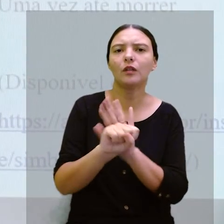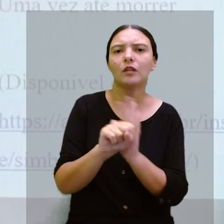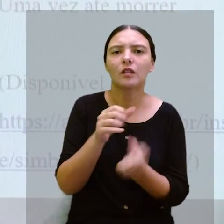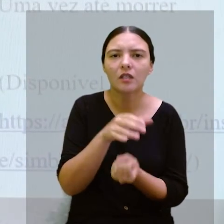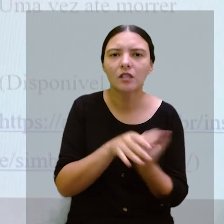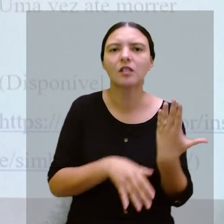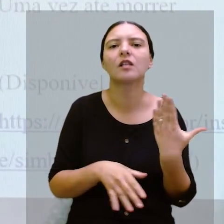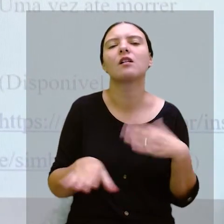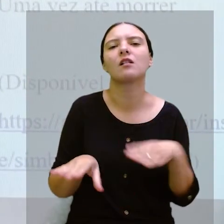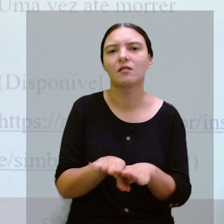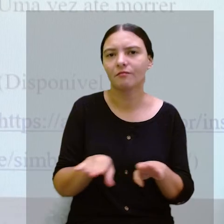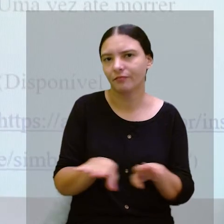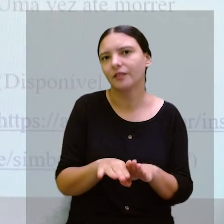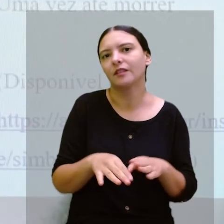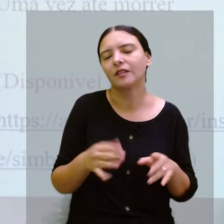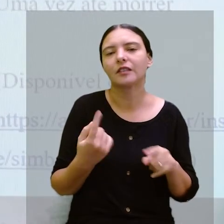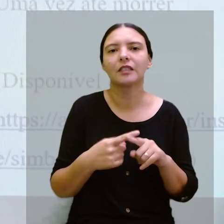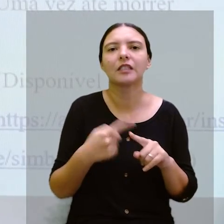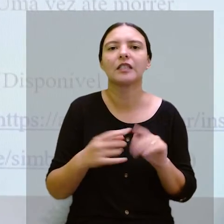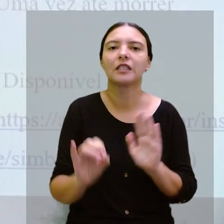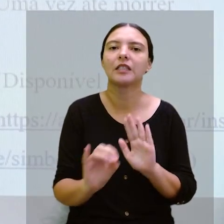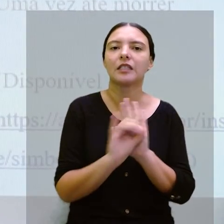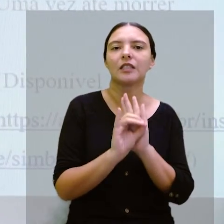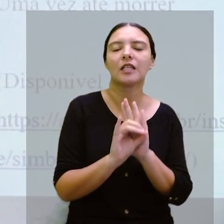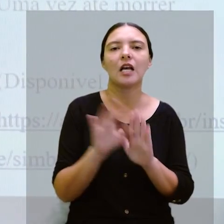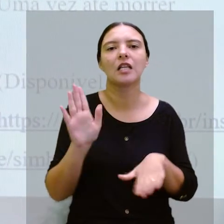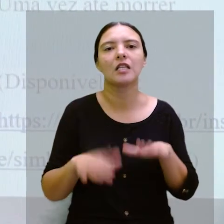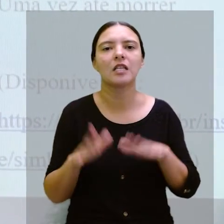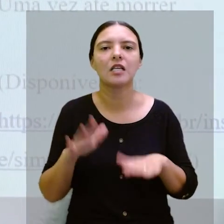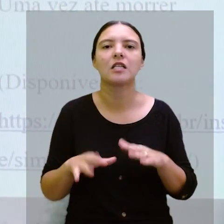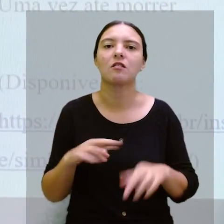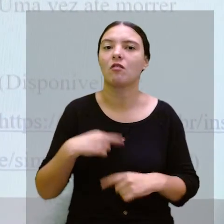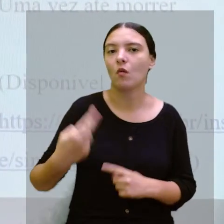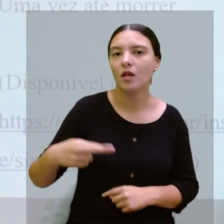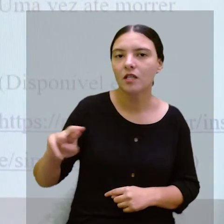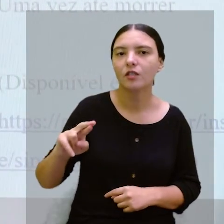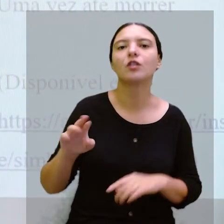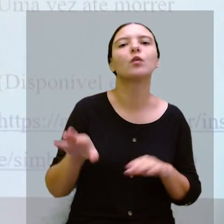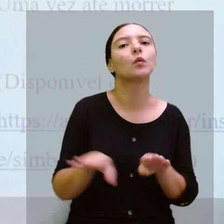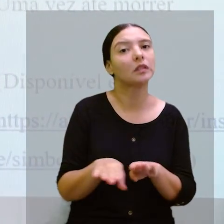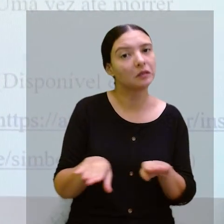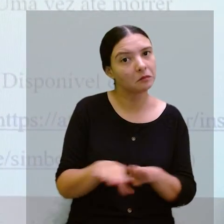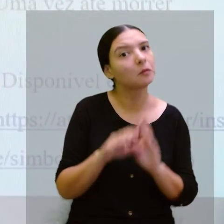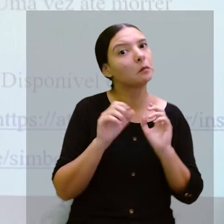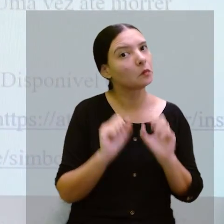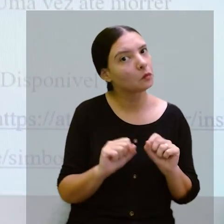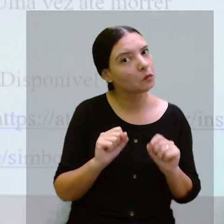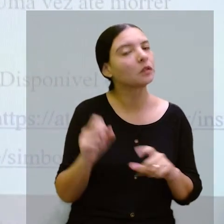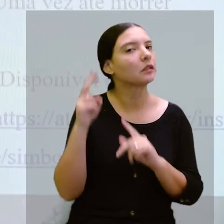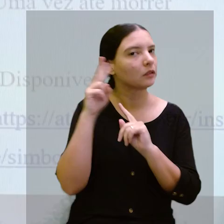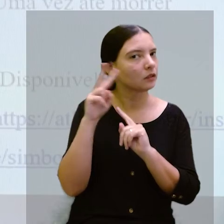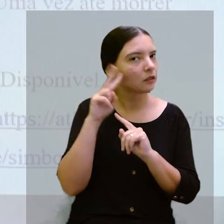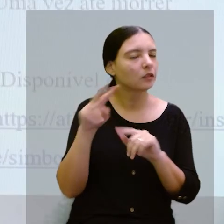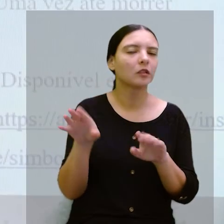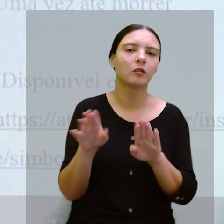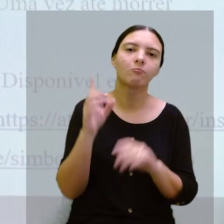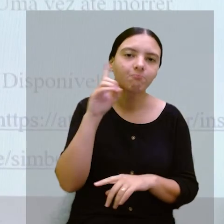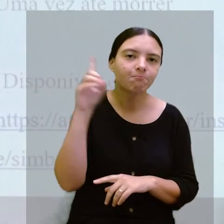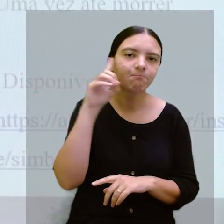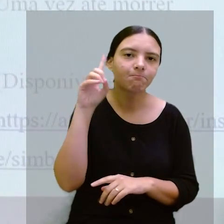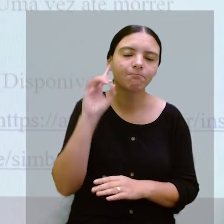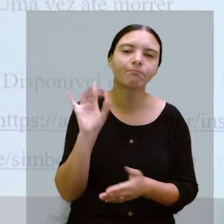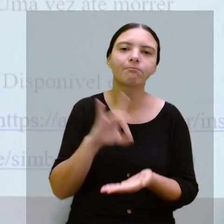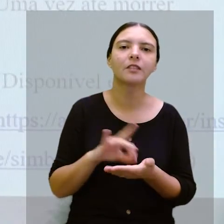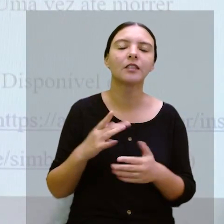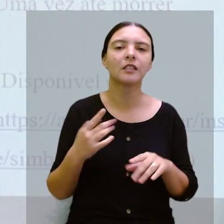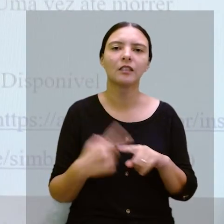sobre isso também são ficcionais. As identidades, por vezes, com algumas religiões, também podem ser assim, também são históricas, datadas, né?